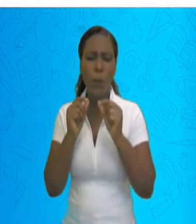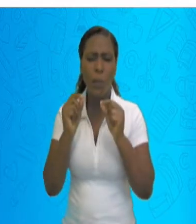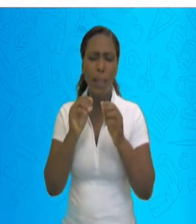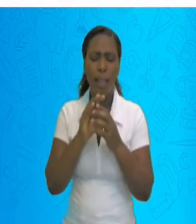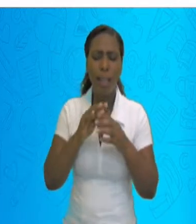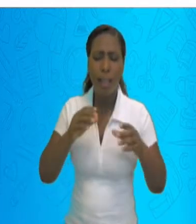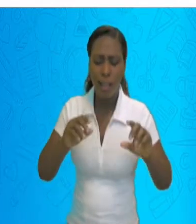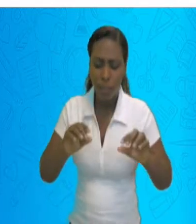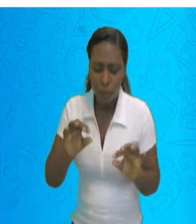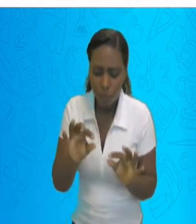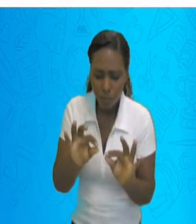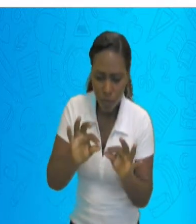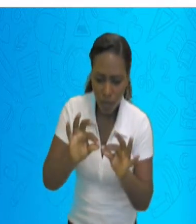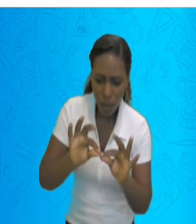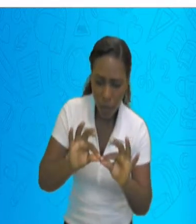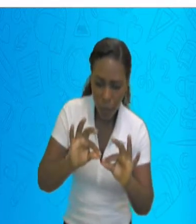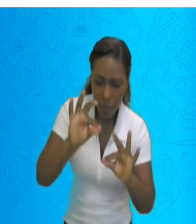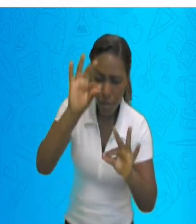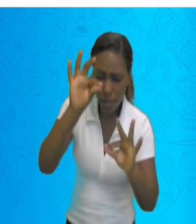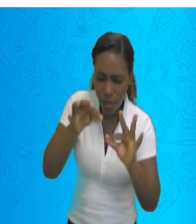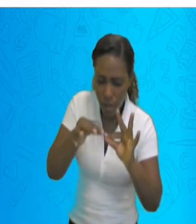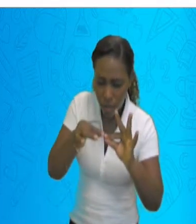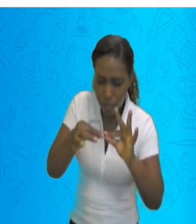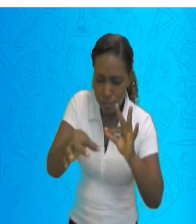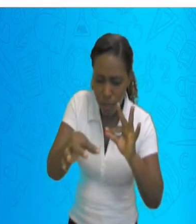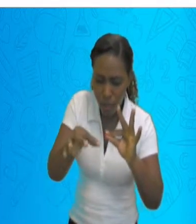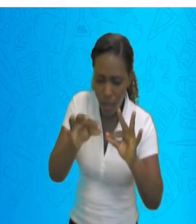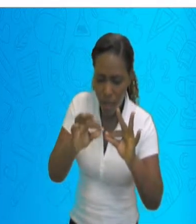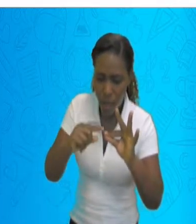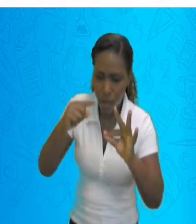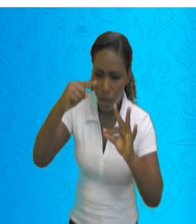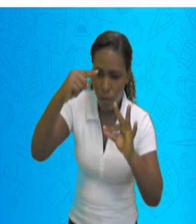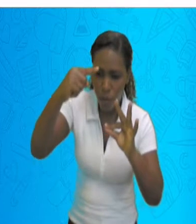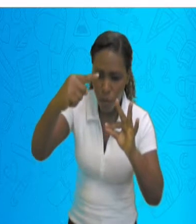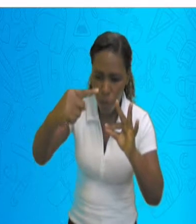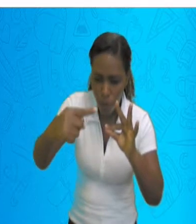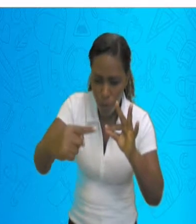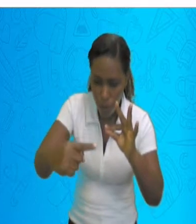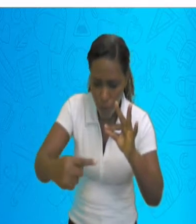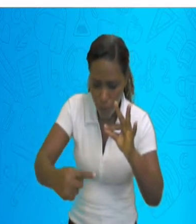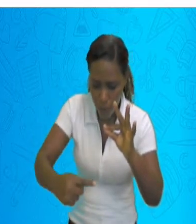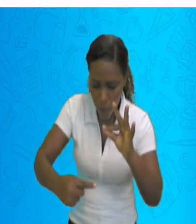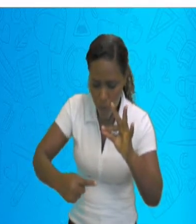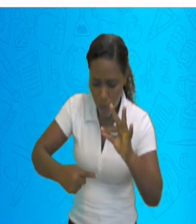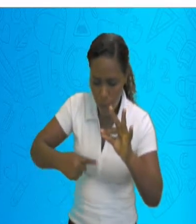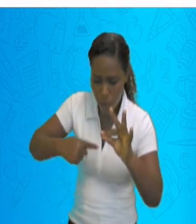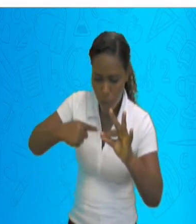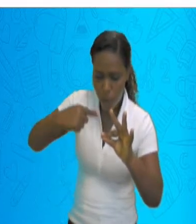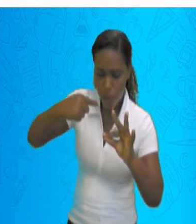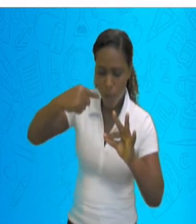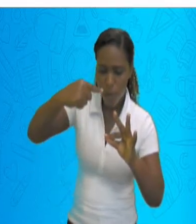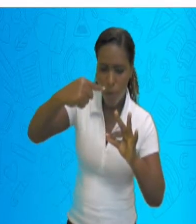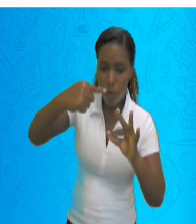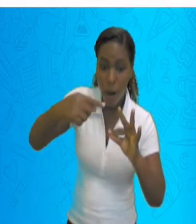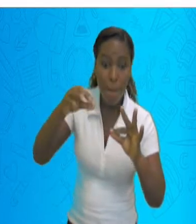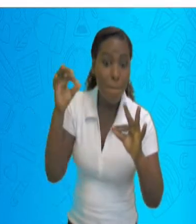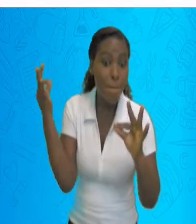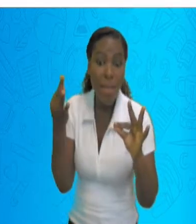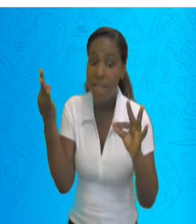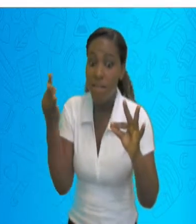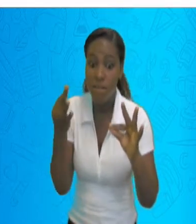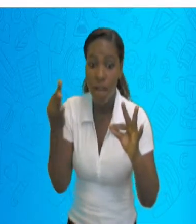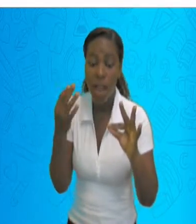ver aqui com mais detalhes. Então, eu tenho aqui nessa figura a esfera no seu total. Se eu figura aqui, nós